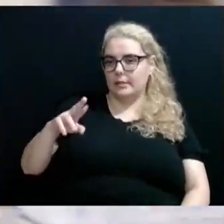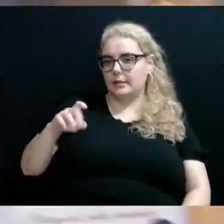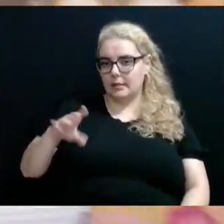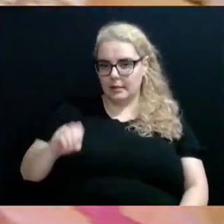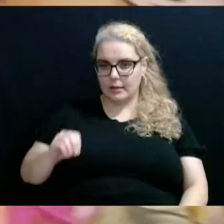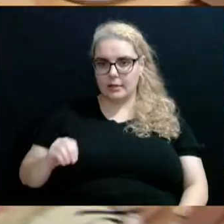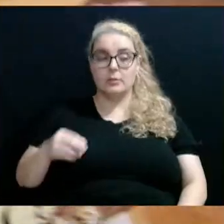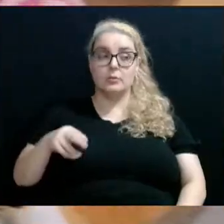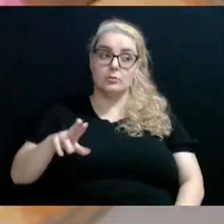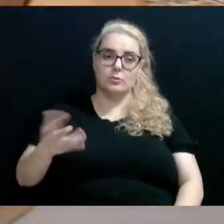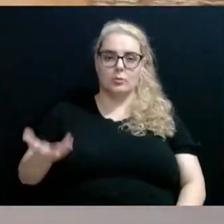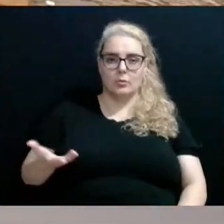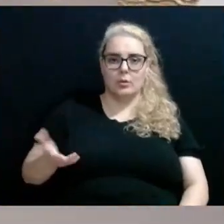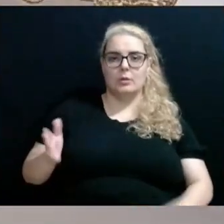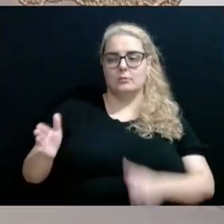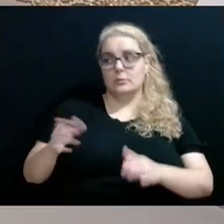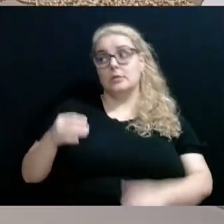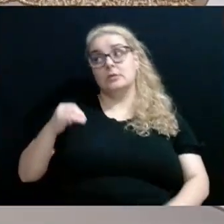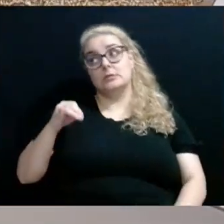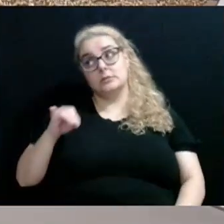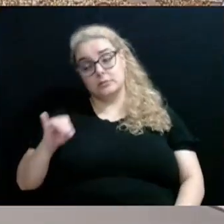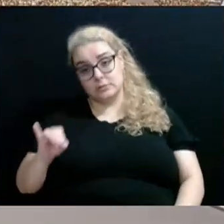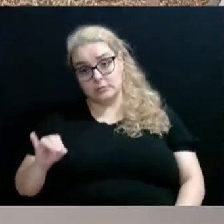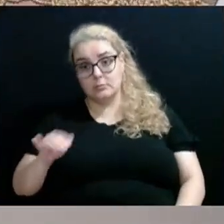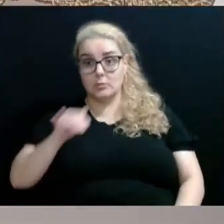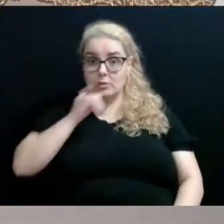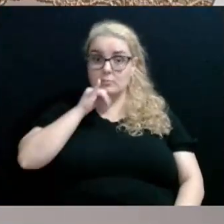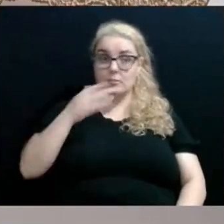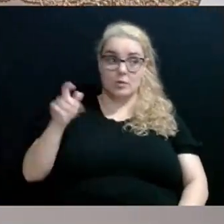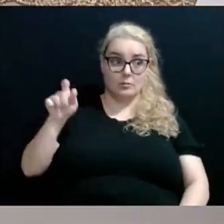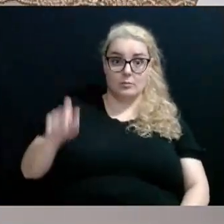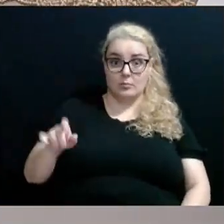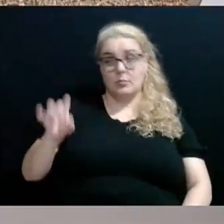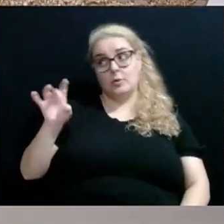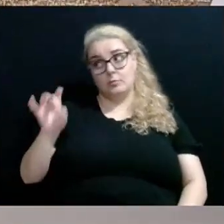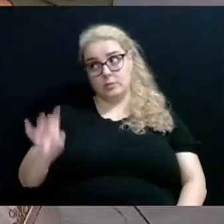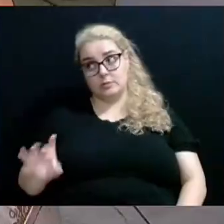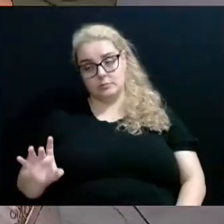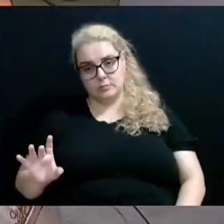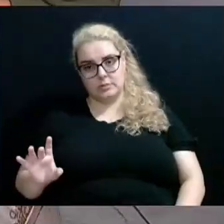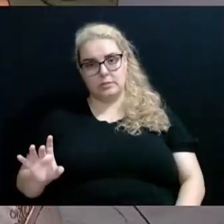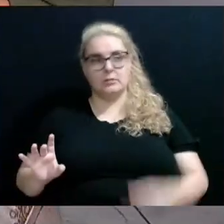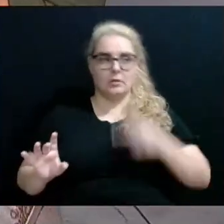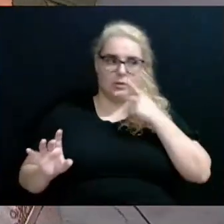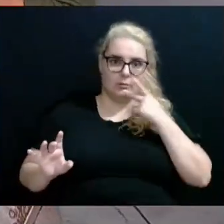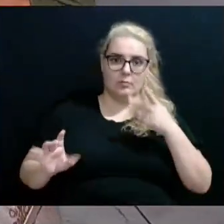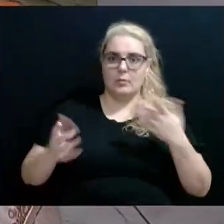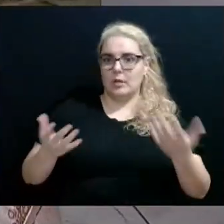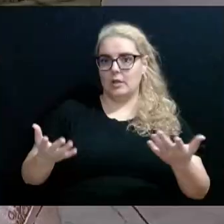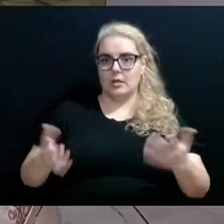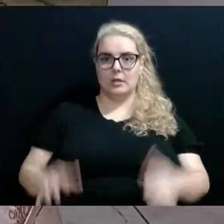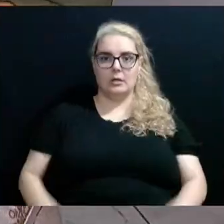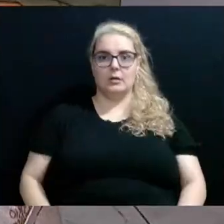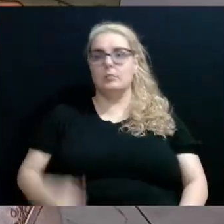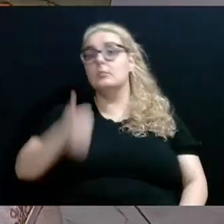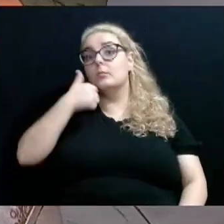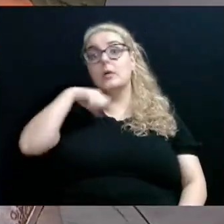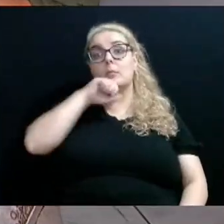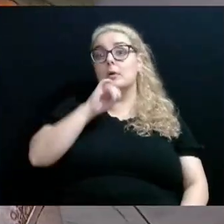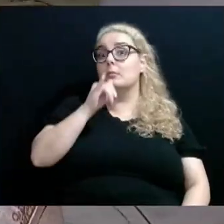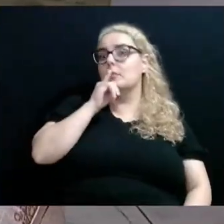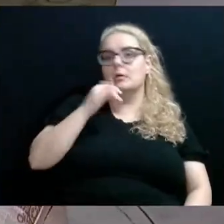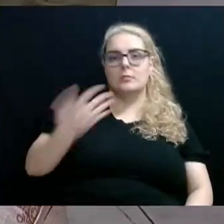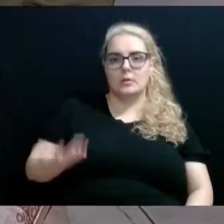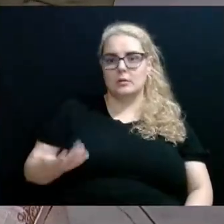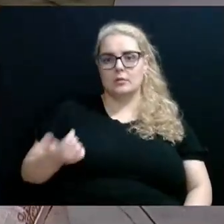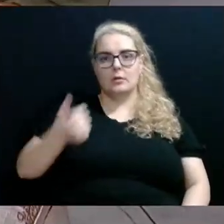Ou isso se for, por exemplo, para uma pessoa específica, né? Eu tô falando. Correto. Mas se for para uma mamãe, né? Para uma mamãe que